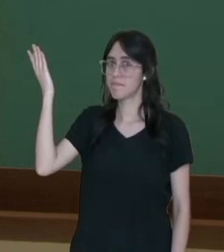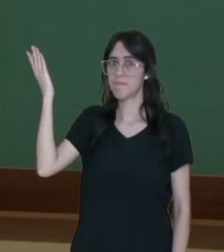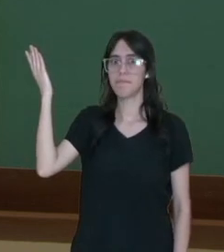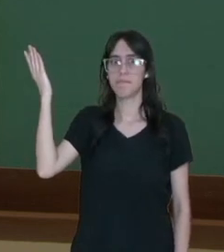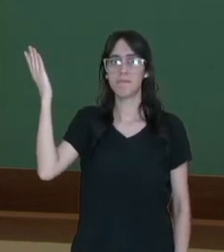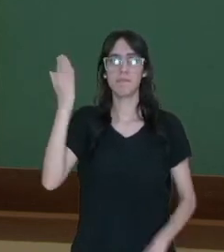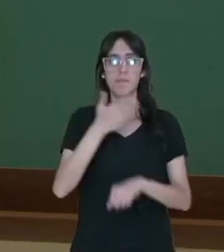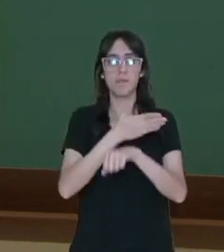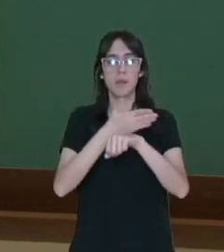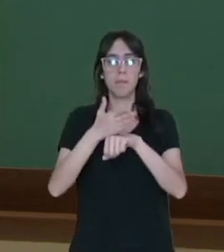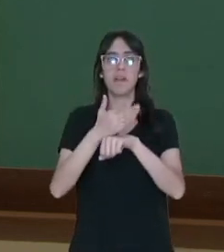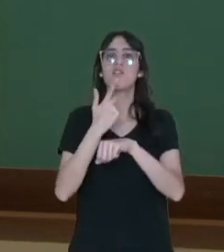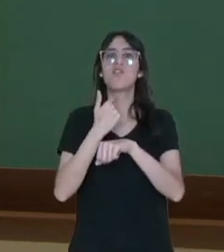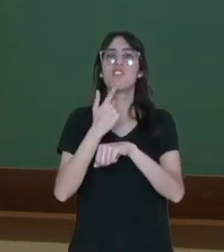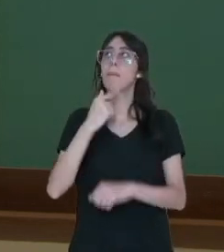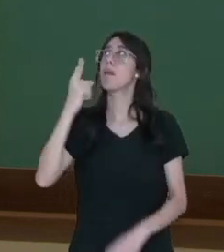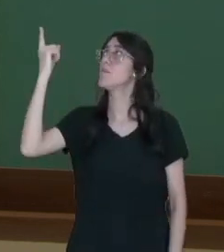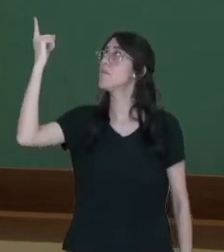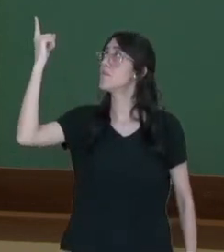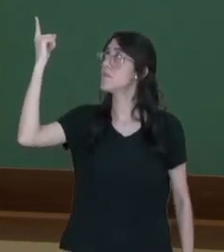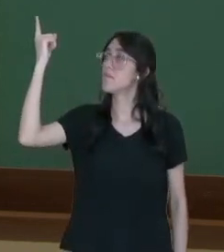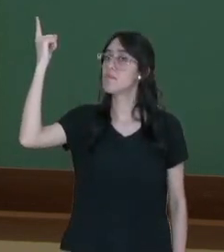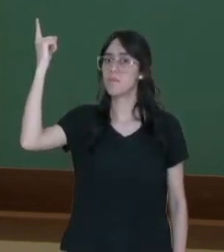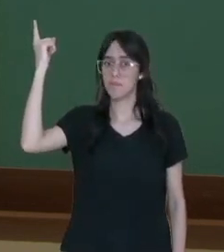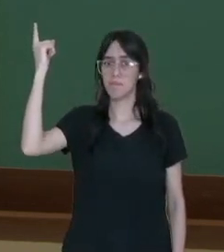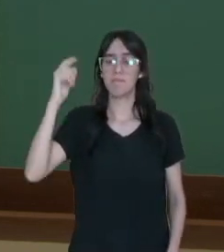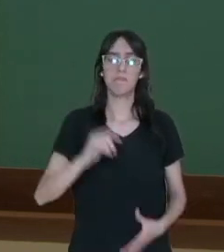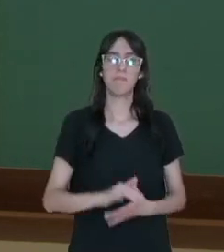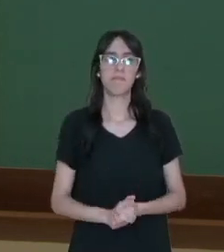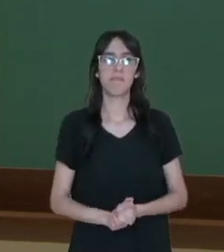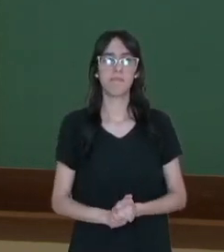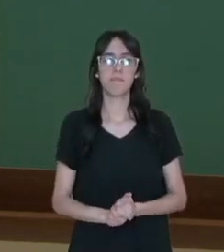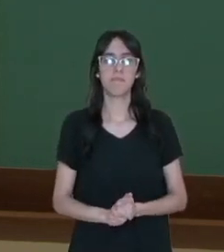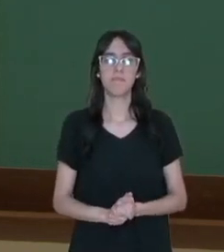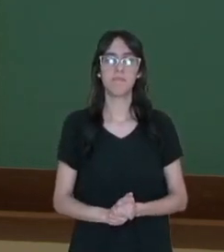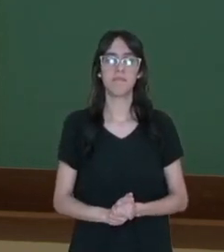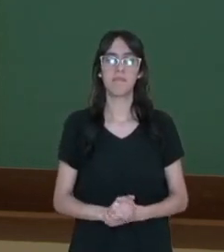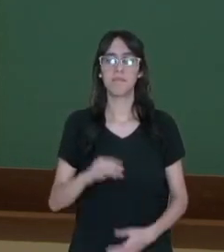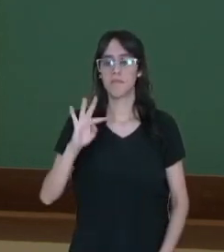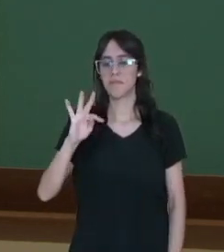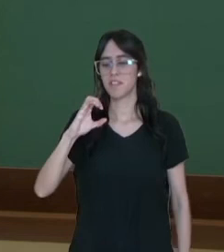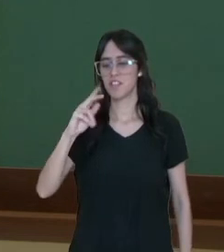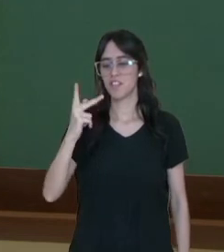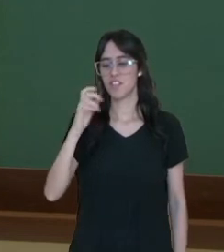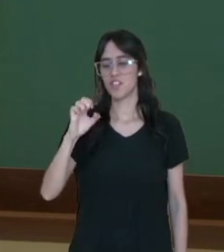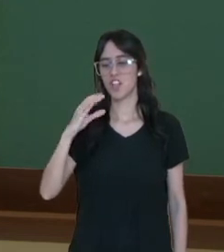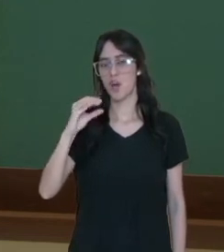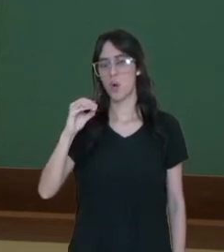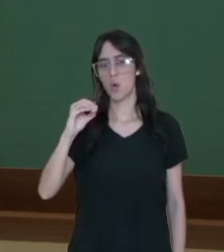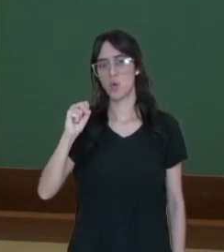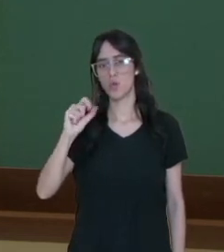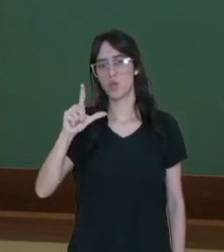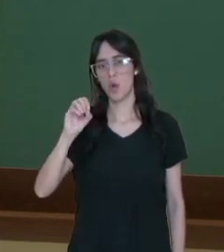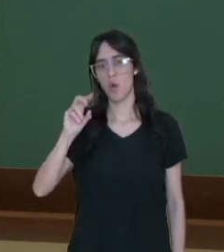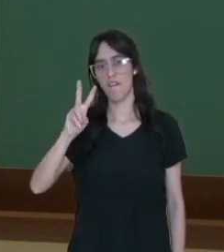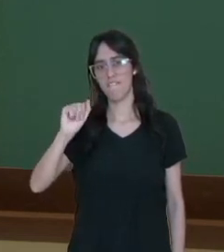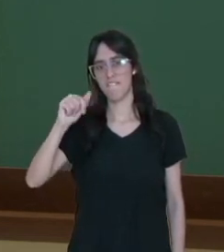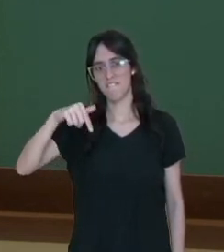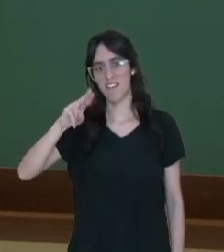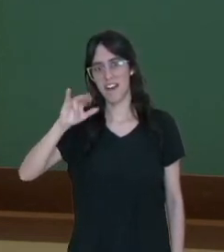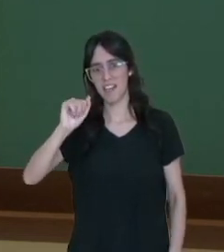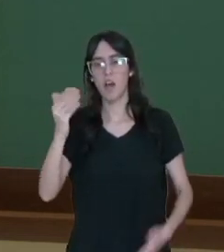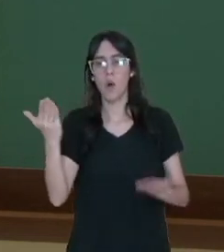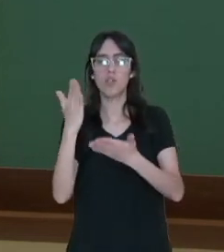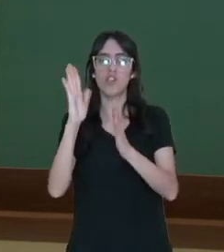aqui, símbolo dessa nossa questão que você respondeu. A Tchecoslováquia, que hoje está dividida em República